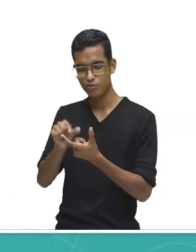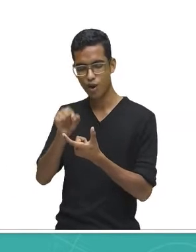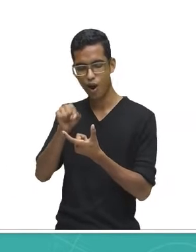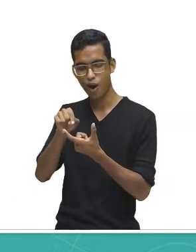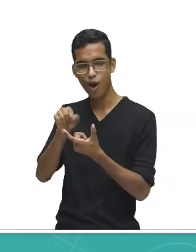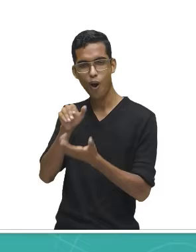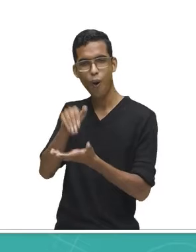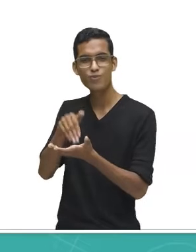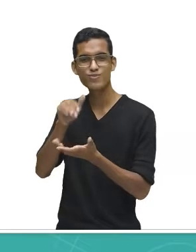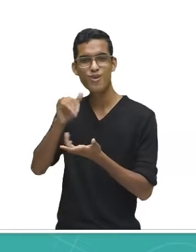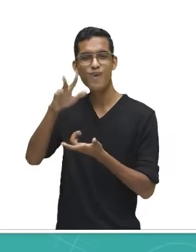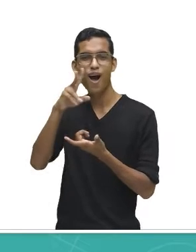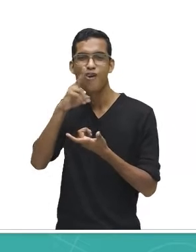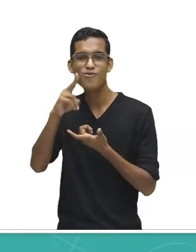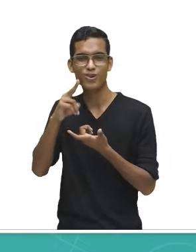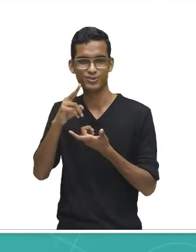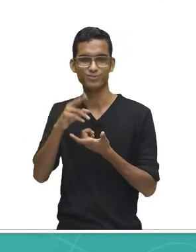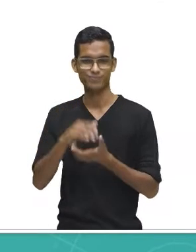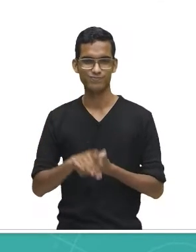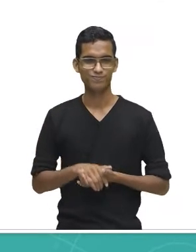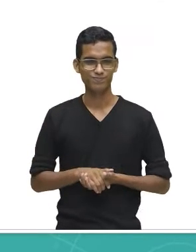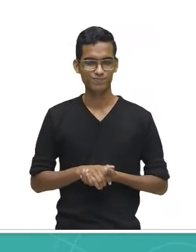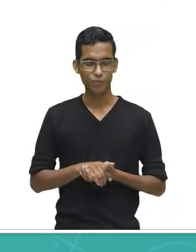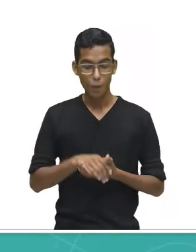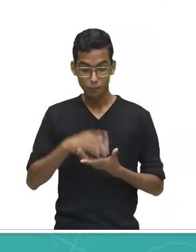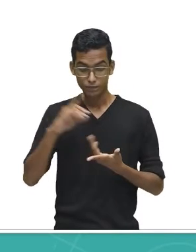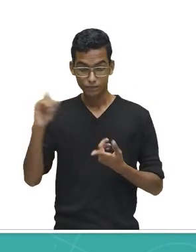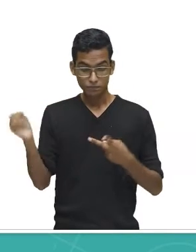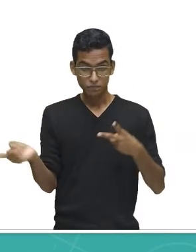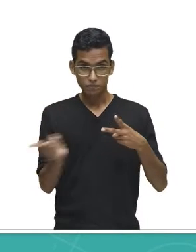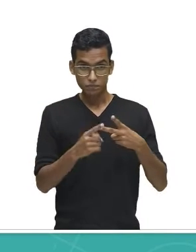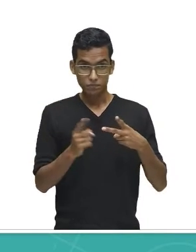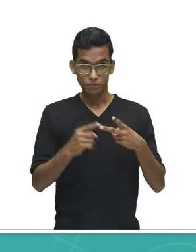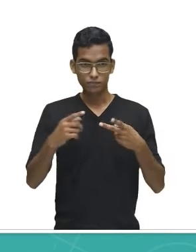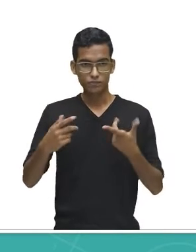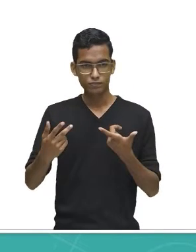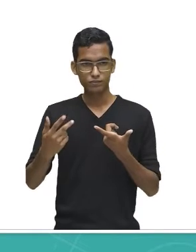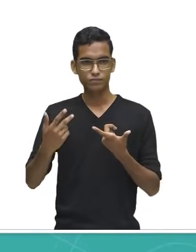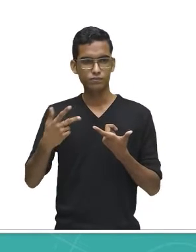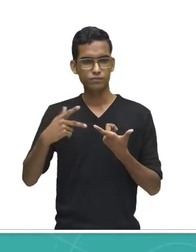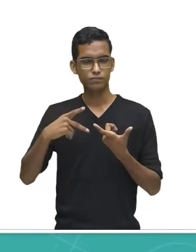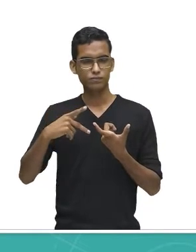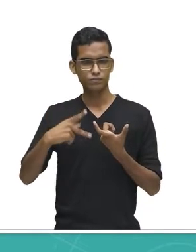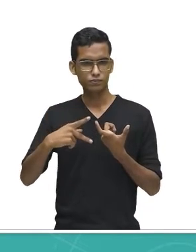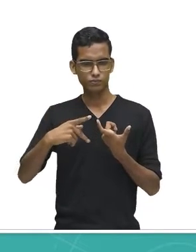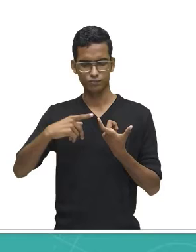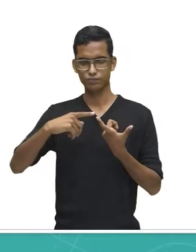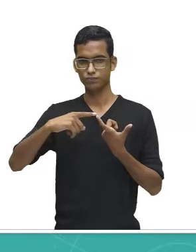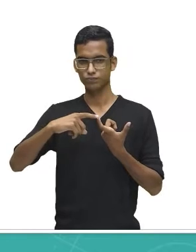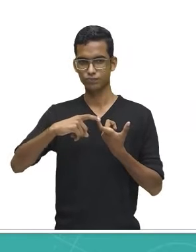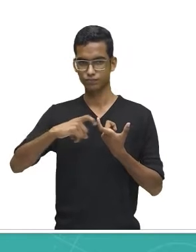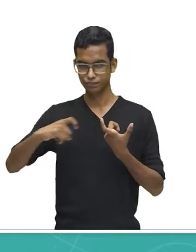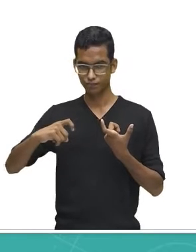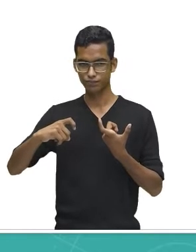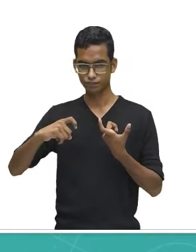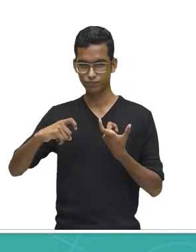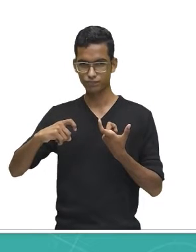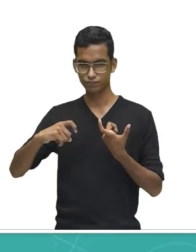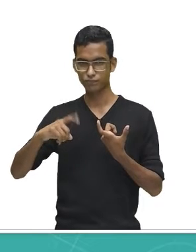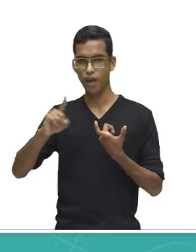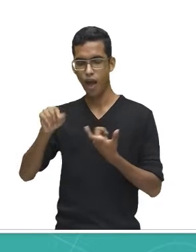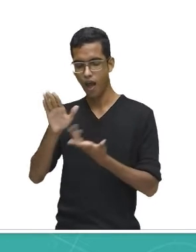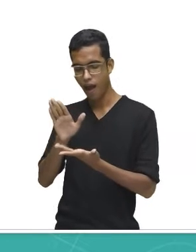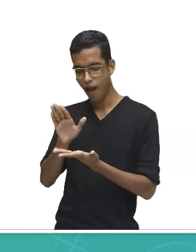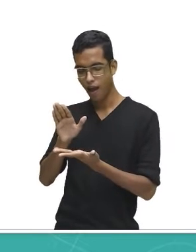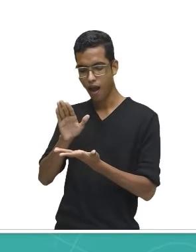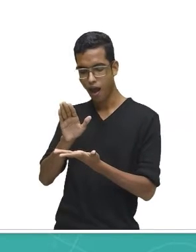As paroxítonas têm a última e a penúltima sílaba, no